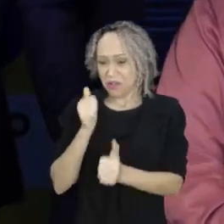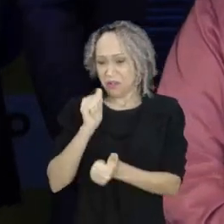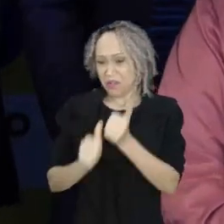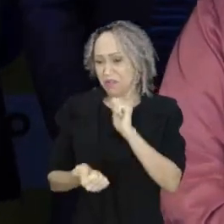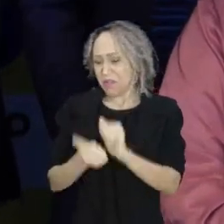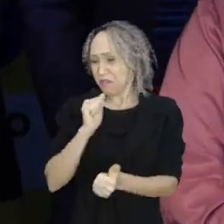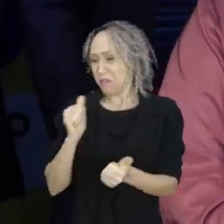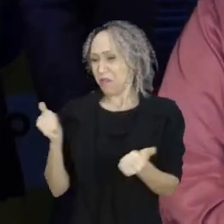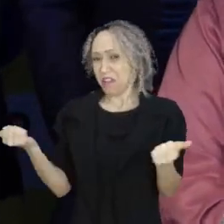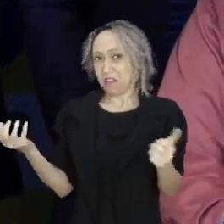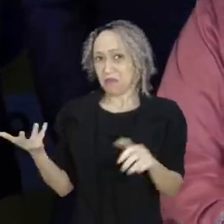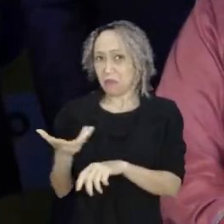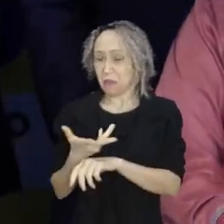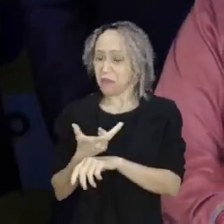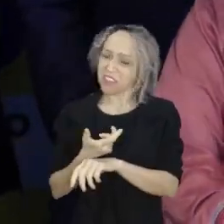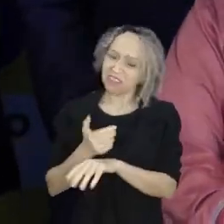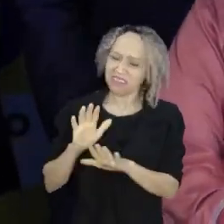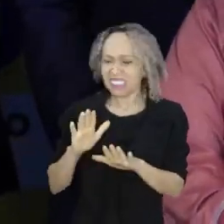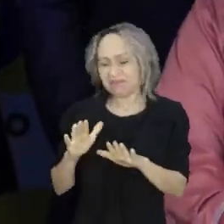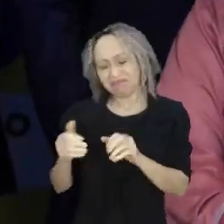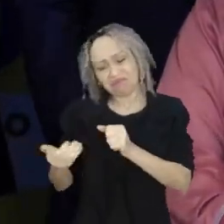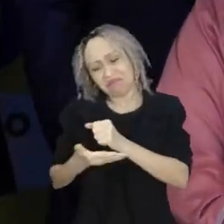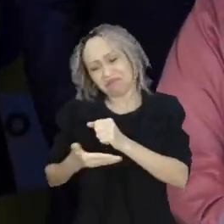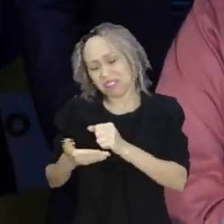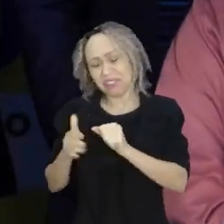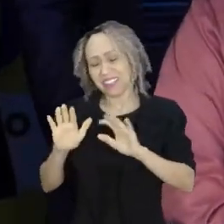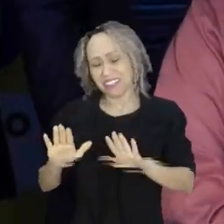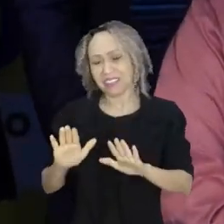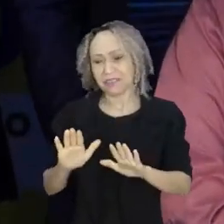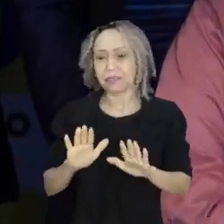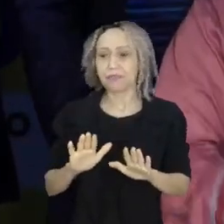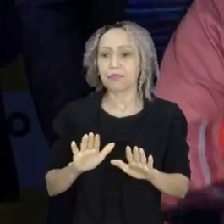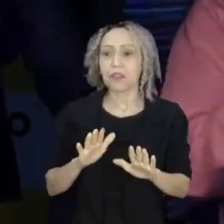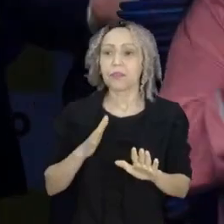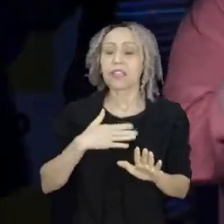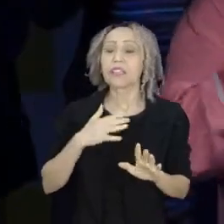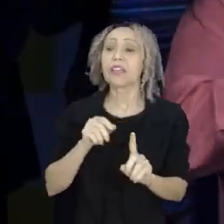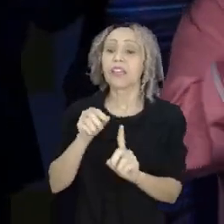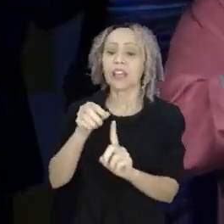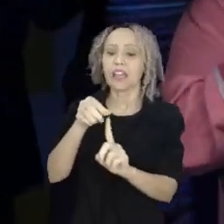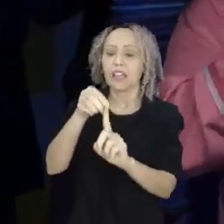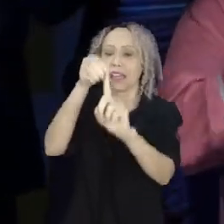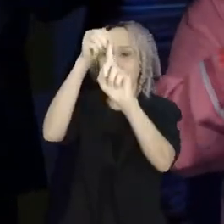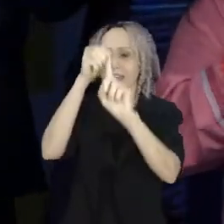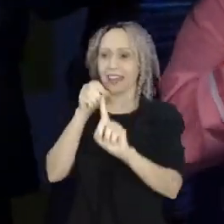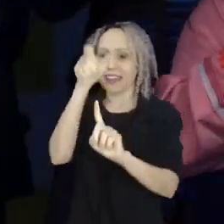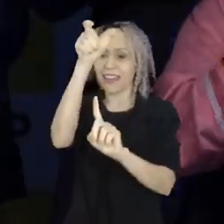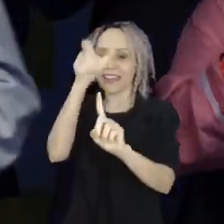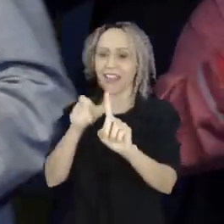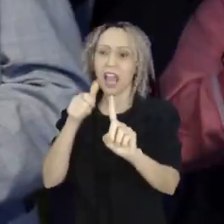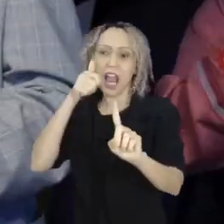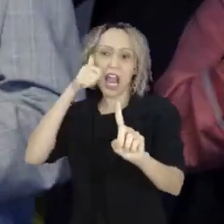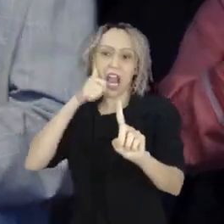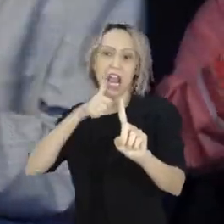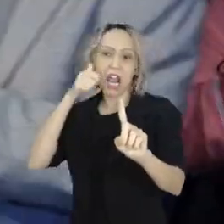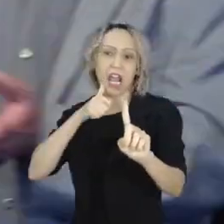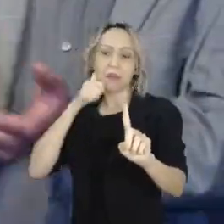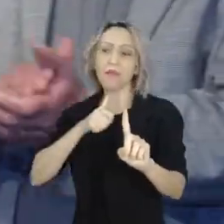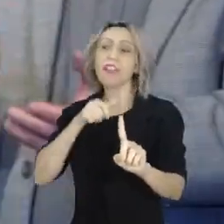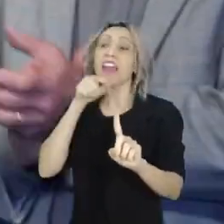alegria que a companheira Ana Moser assume o Ministério do Esporte.